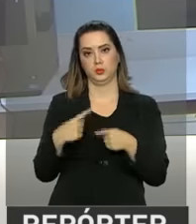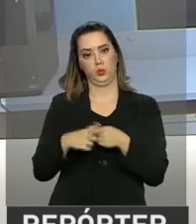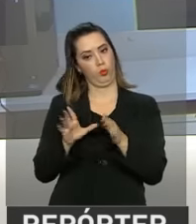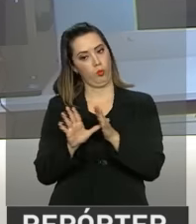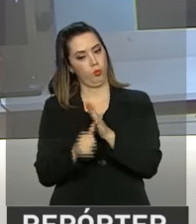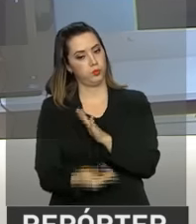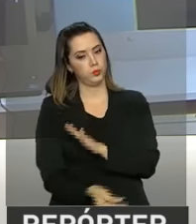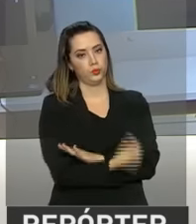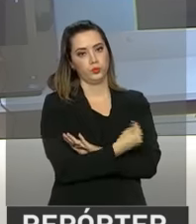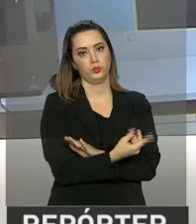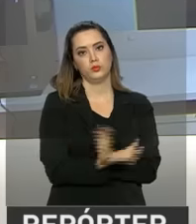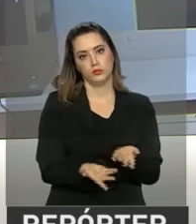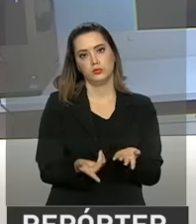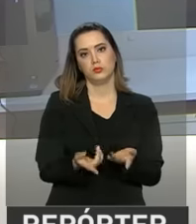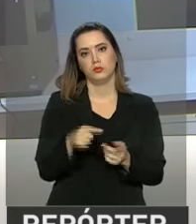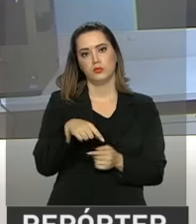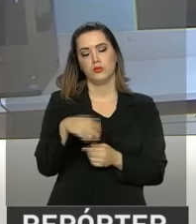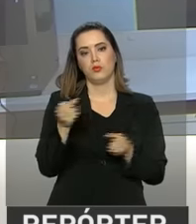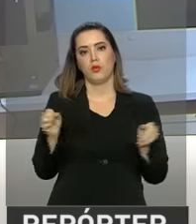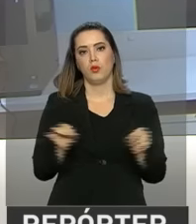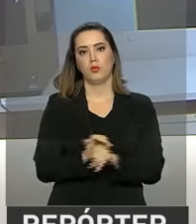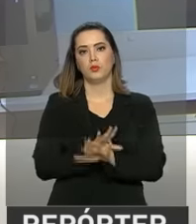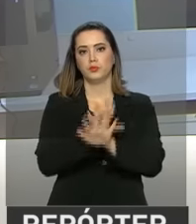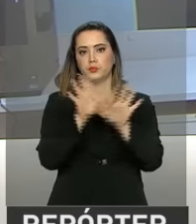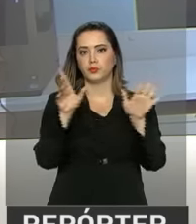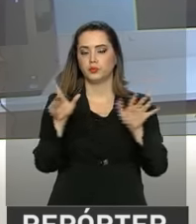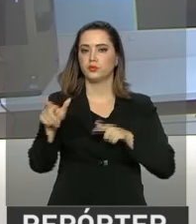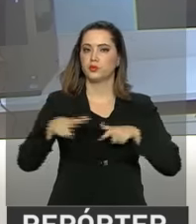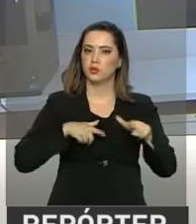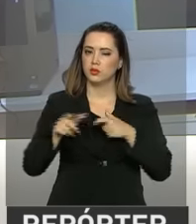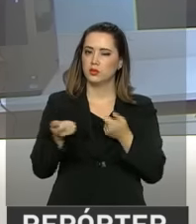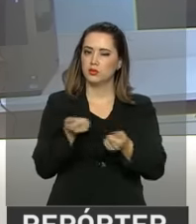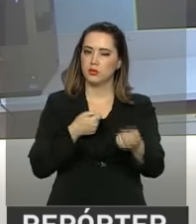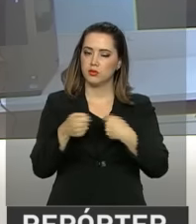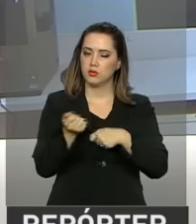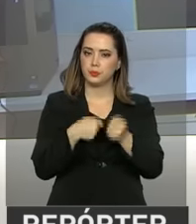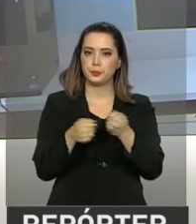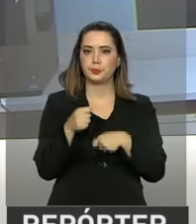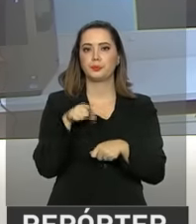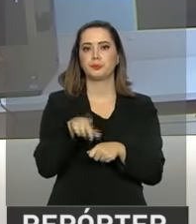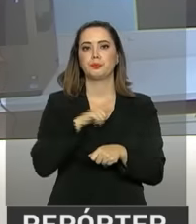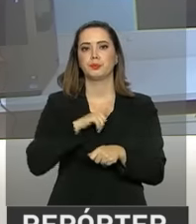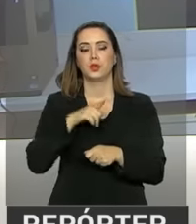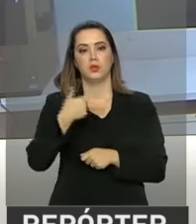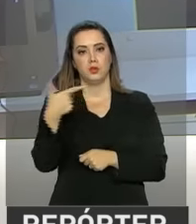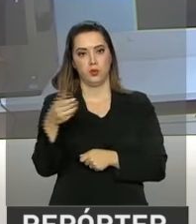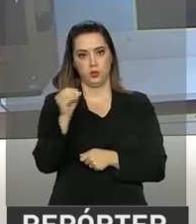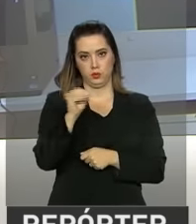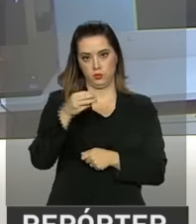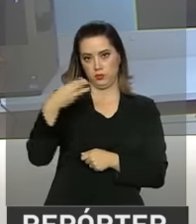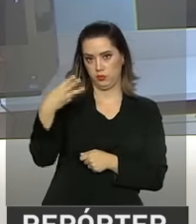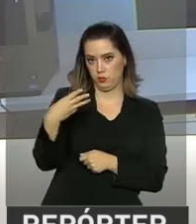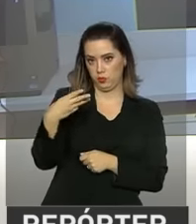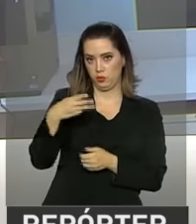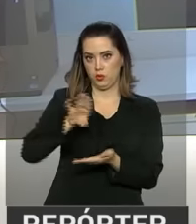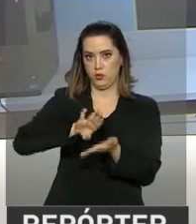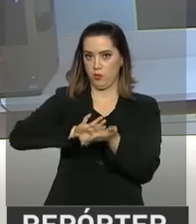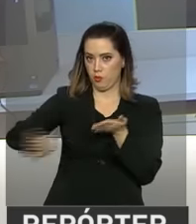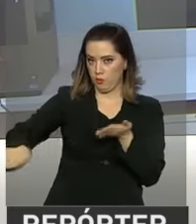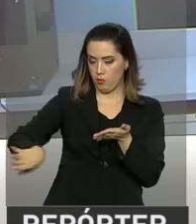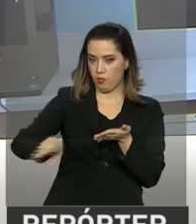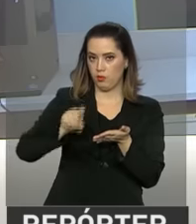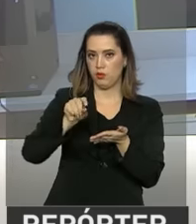corrupção. Segundo o Ministério da Transparência, Fiscalização e Controle, ao todo foram registradas 203 demissões